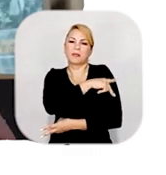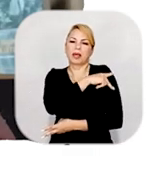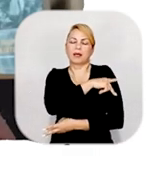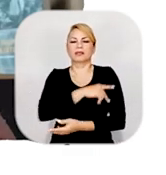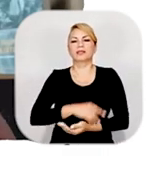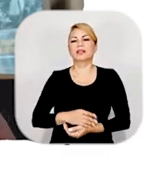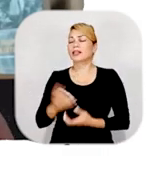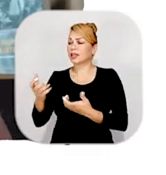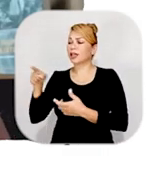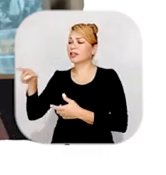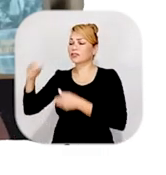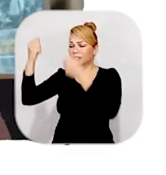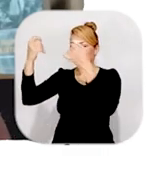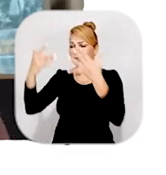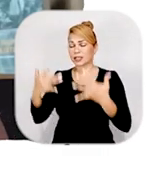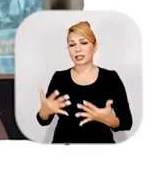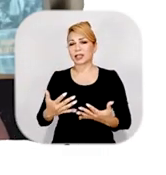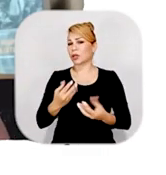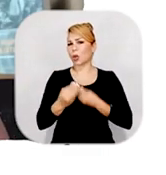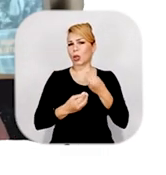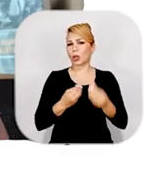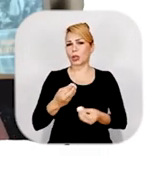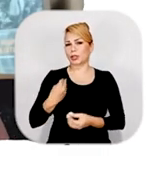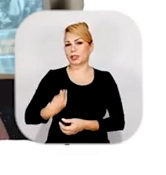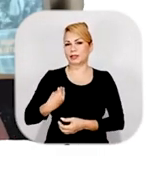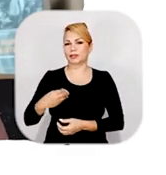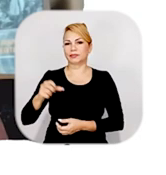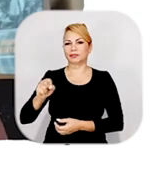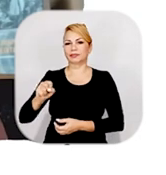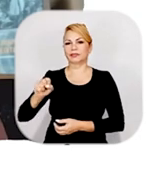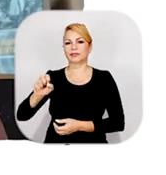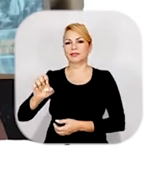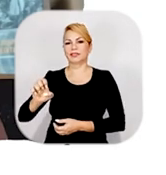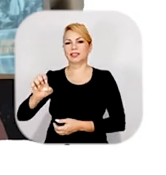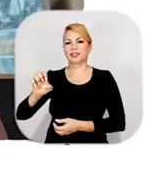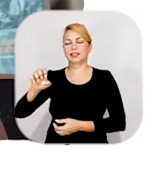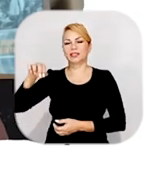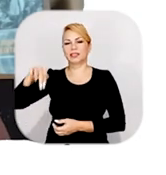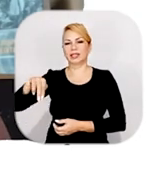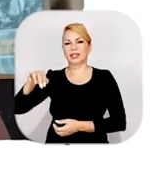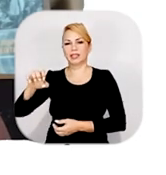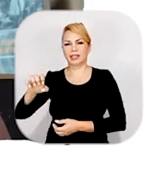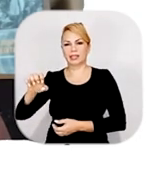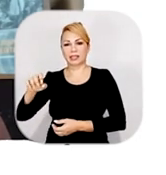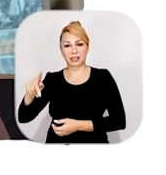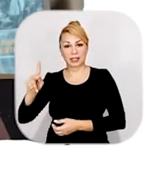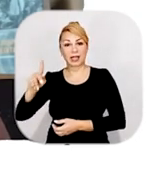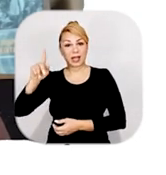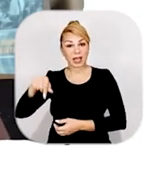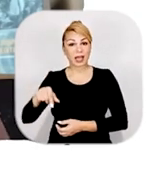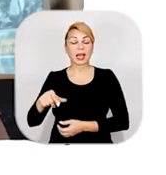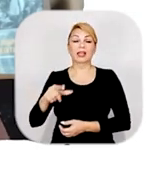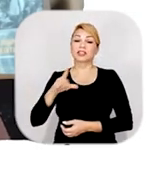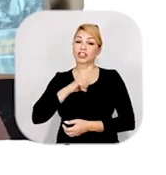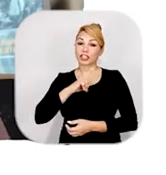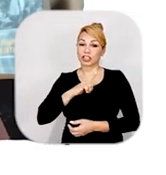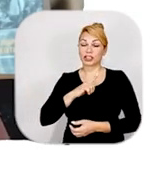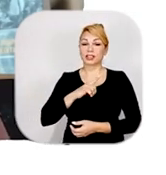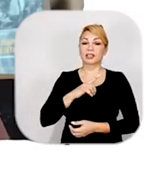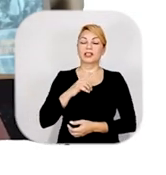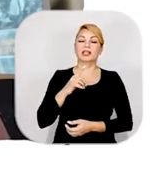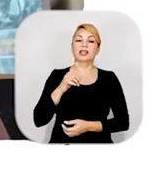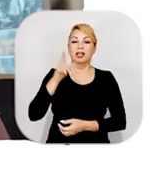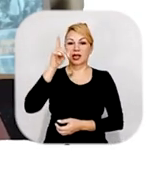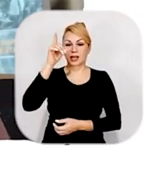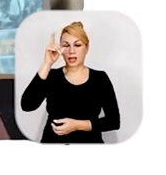por favor. O Snetlag, ele chama Emil Heinrich Snetlag, e ele tinha uma tia que chamava